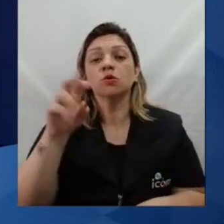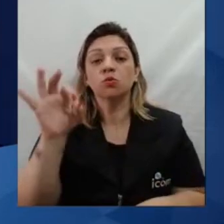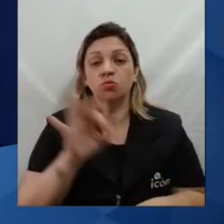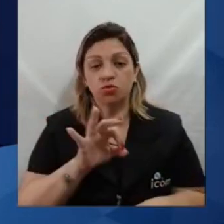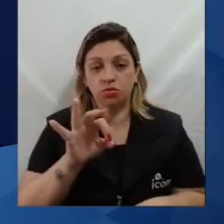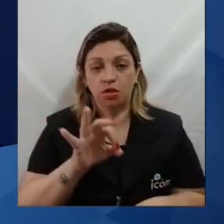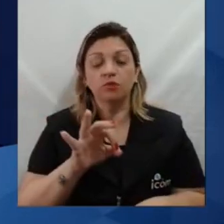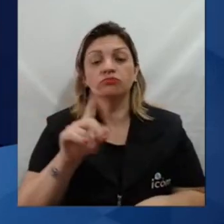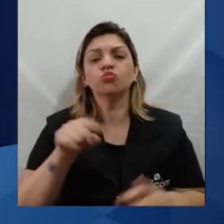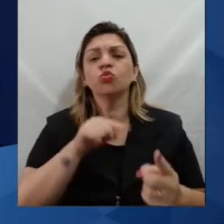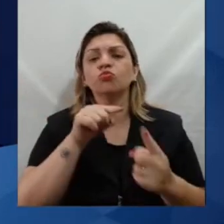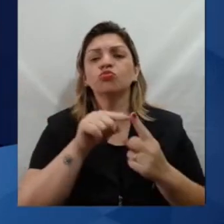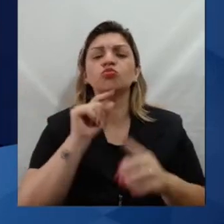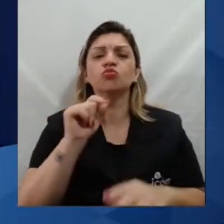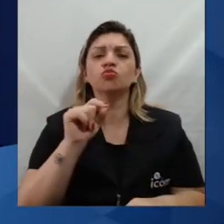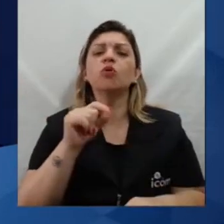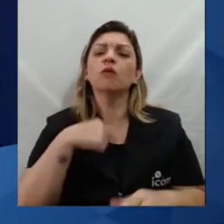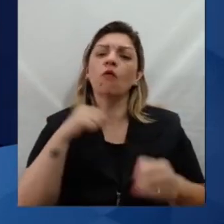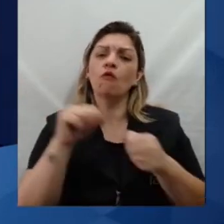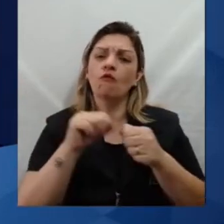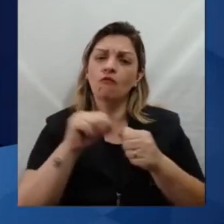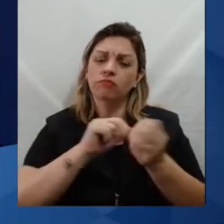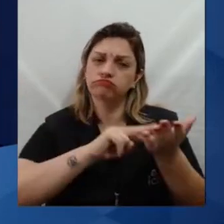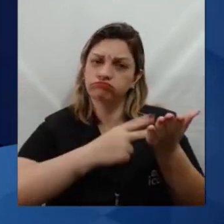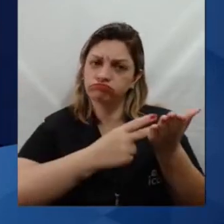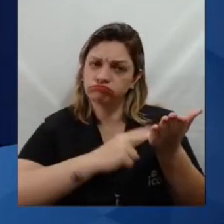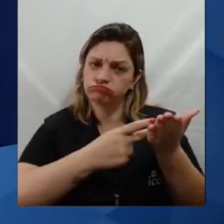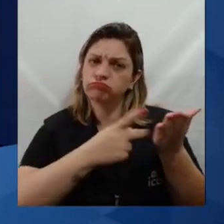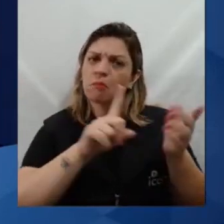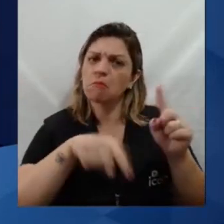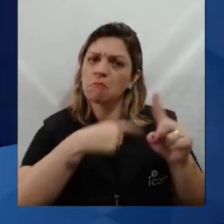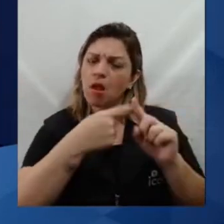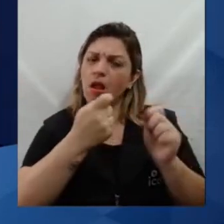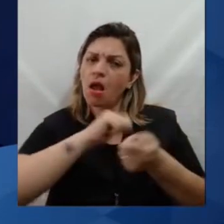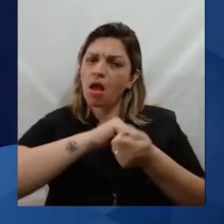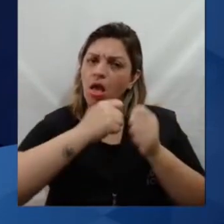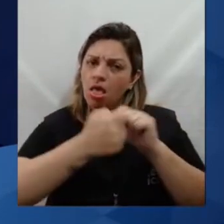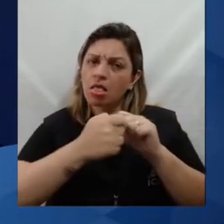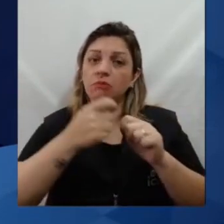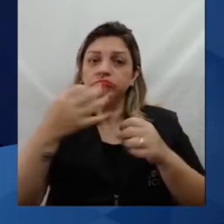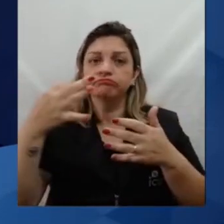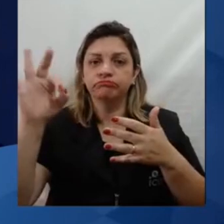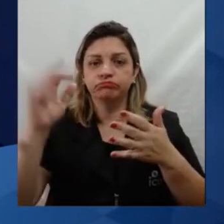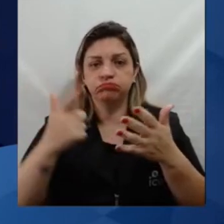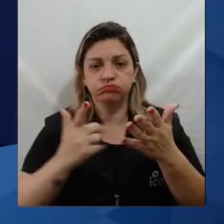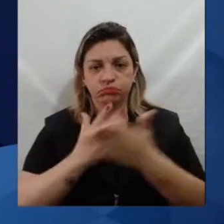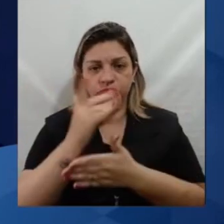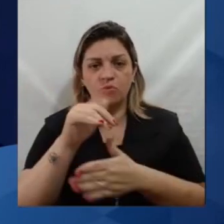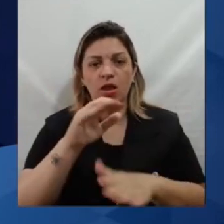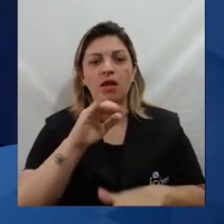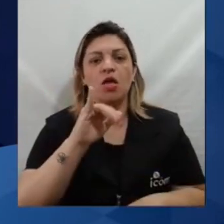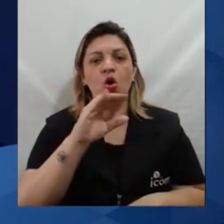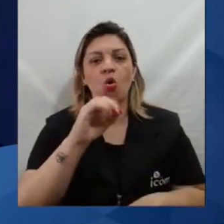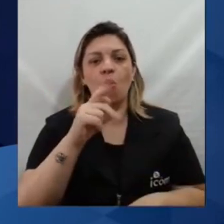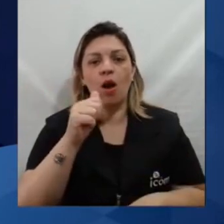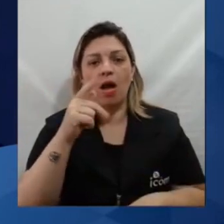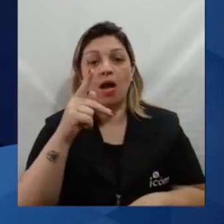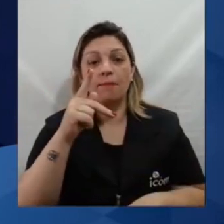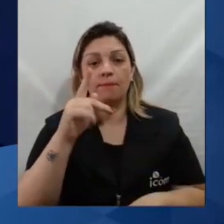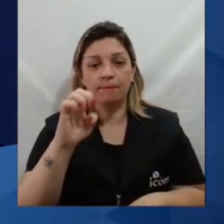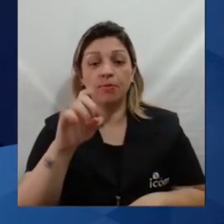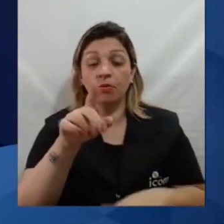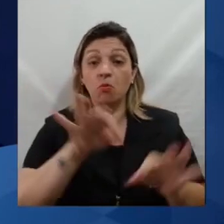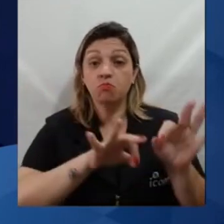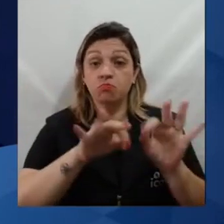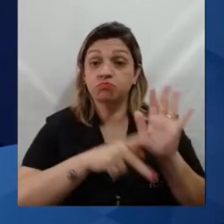objetivo, então, foi realizar a tradução, a adaptação transcultural e a validação do ICOAP. Então, o projeto ele foi aprovado pelo